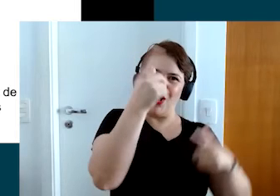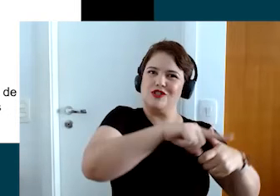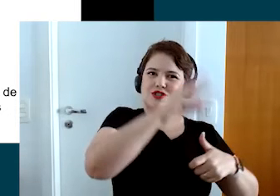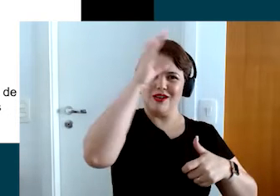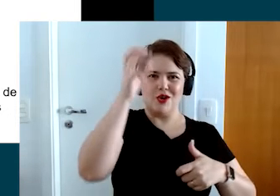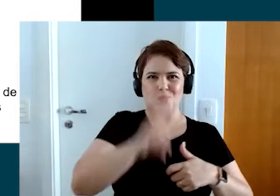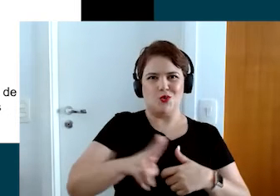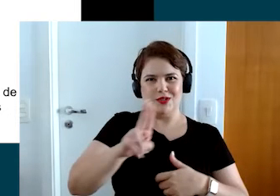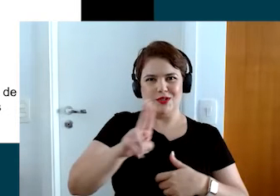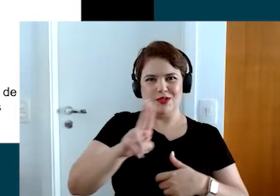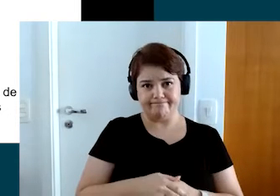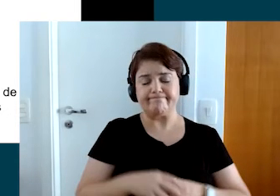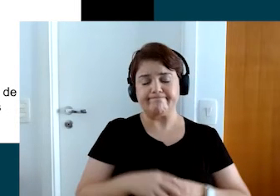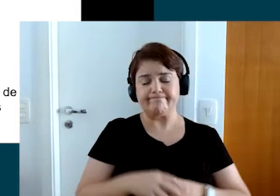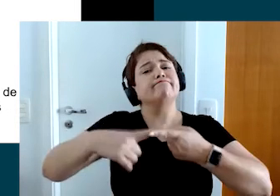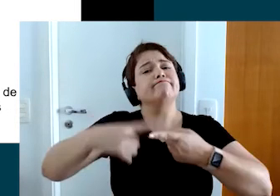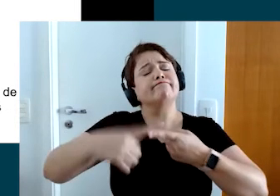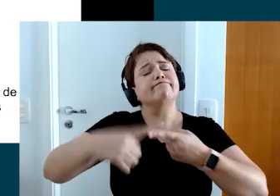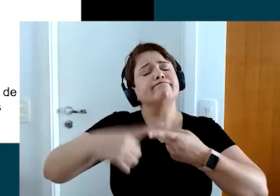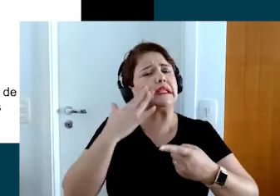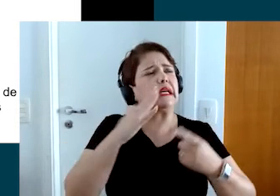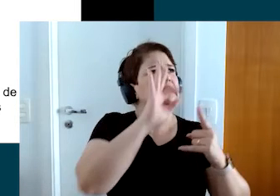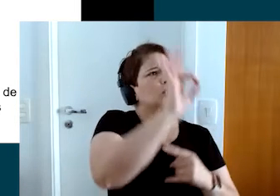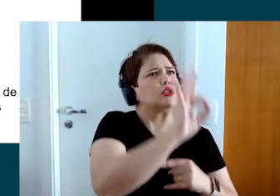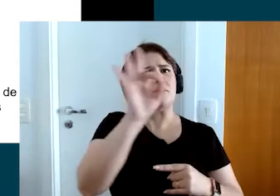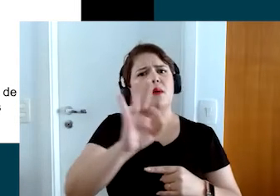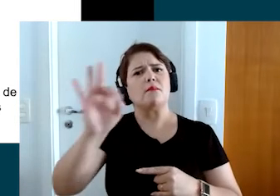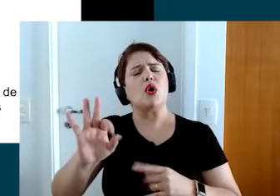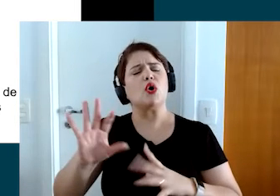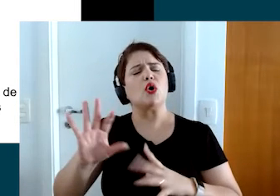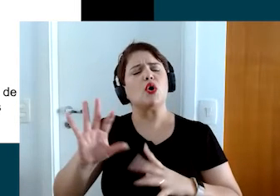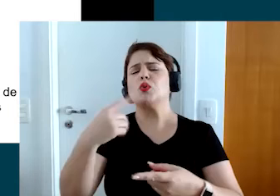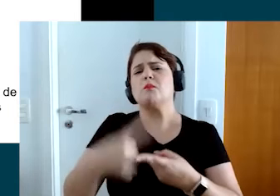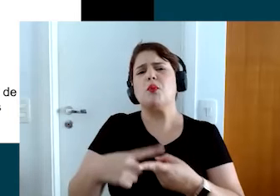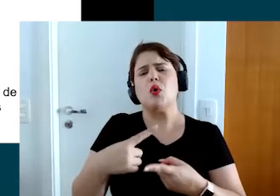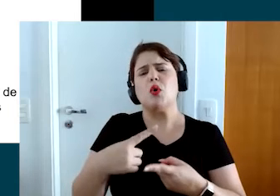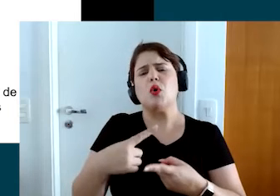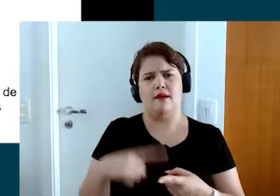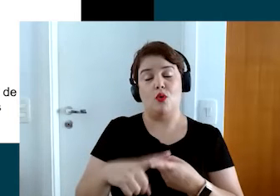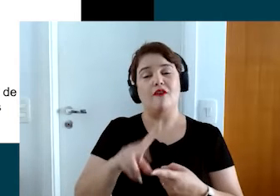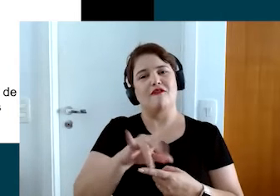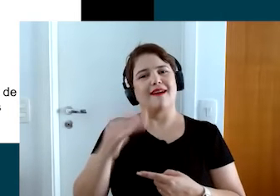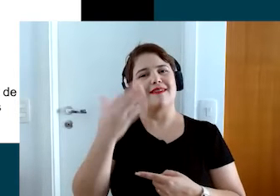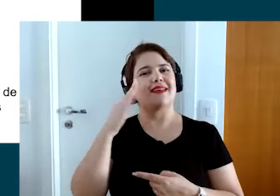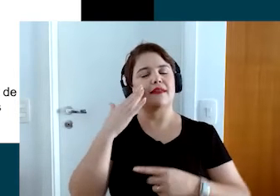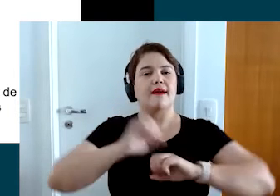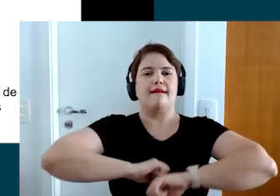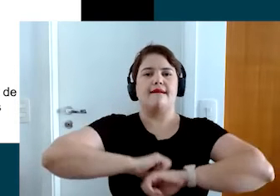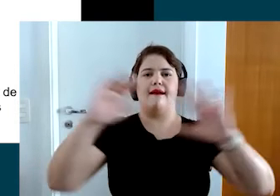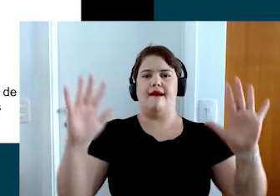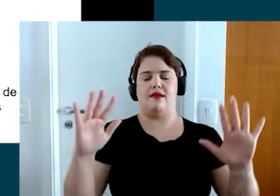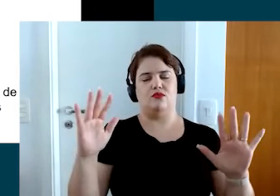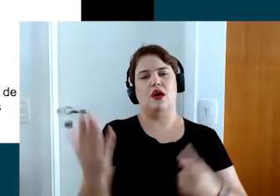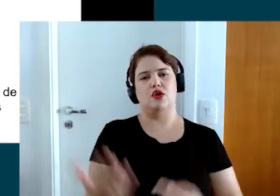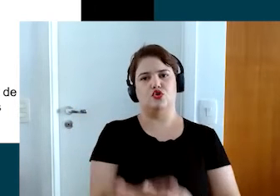por que entender esses números de mercado é importante, né? Porque vai te ajudar a entender ali as metas do seu produto,